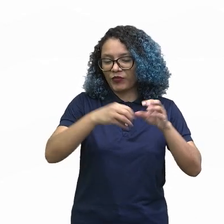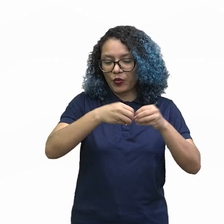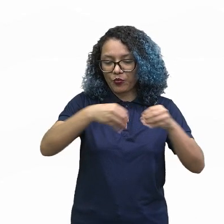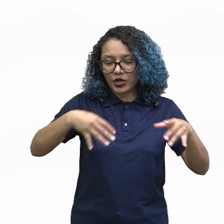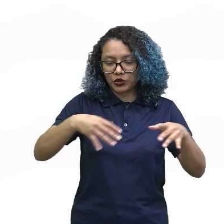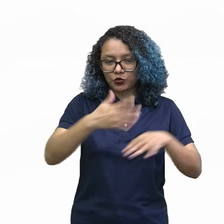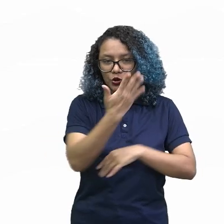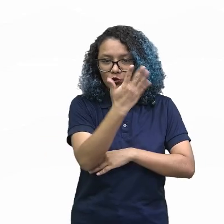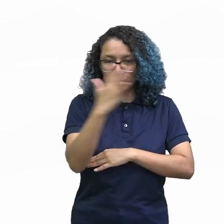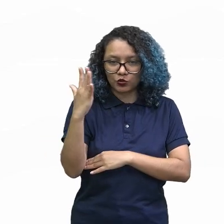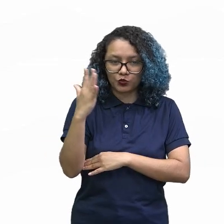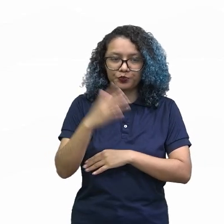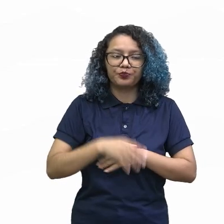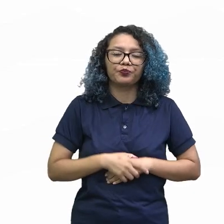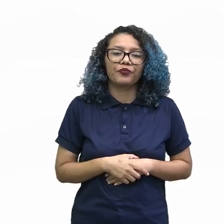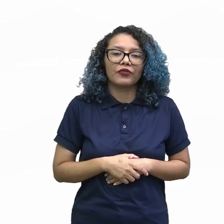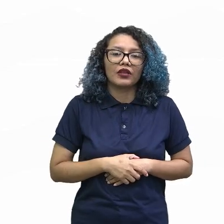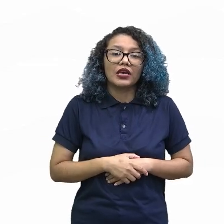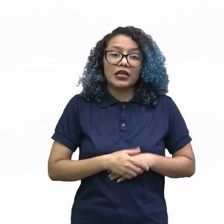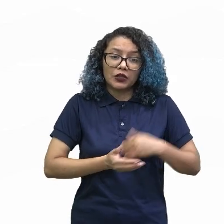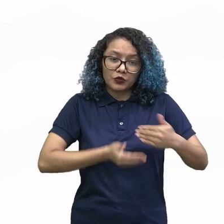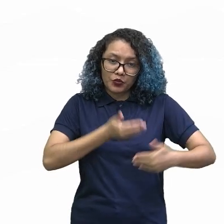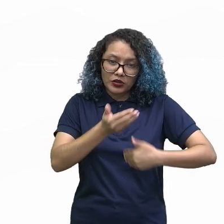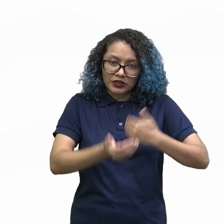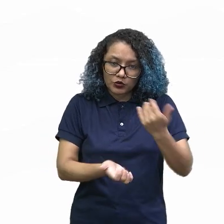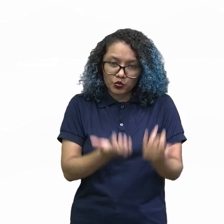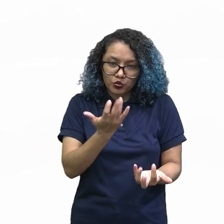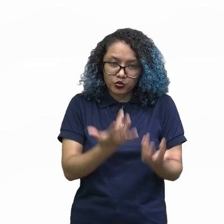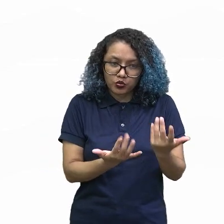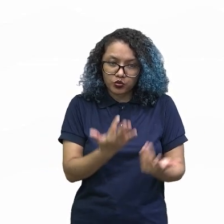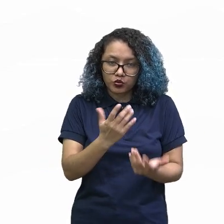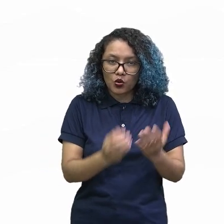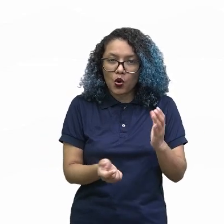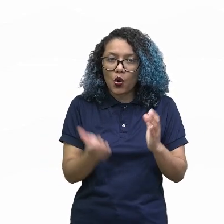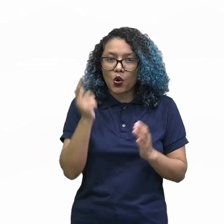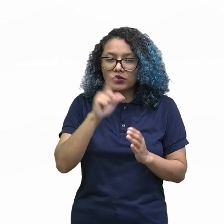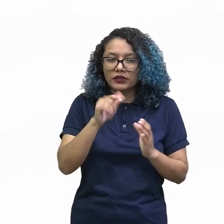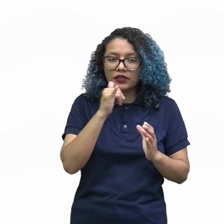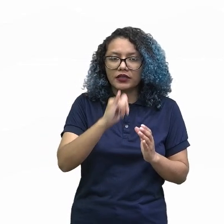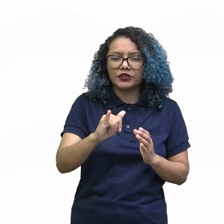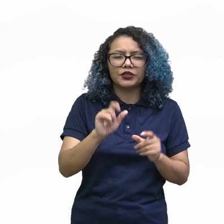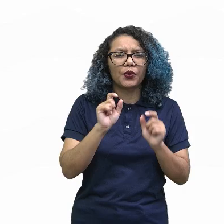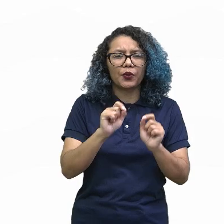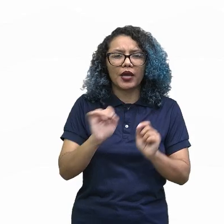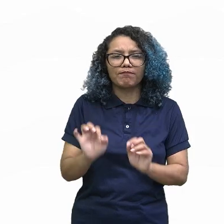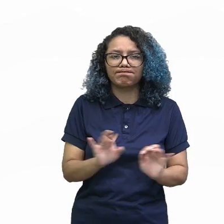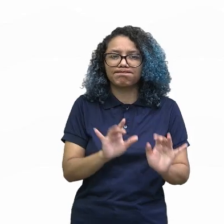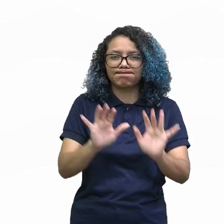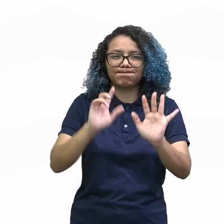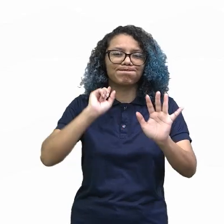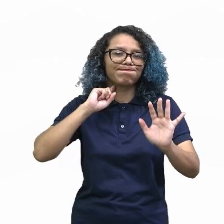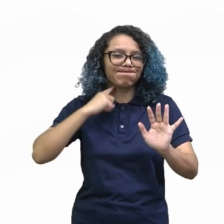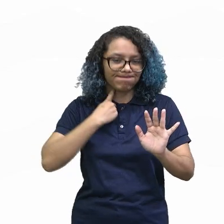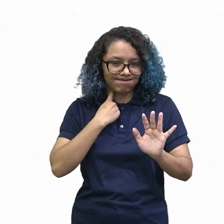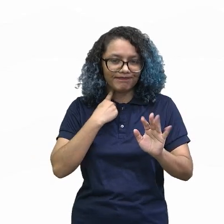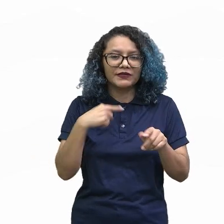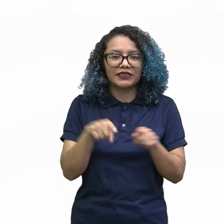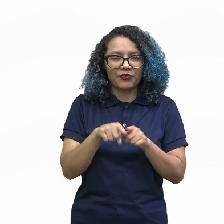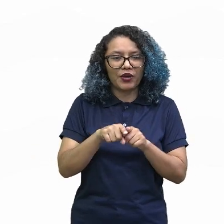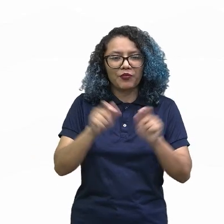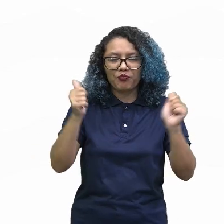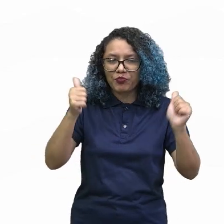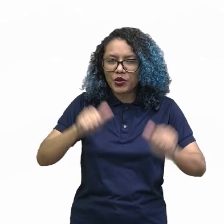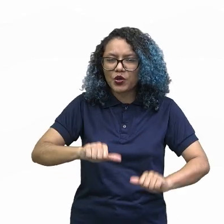O processo de queima para obtenção de energia lança à atmosfera gases que são poluentes e que agravam o